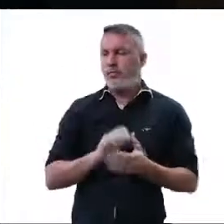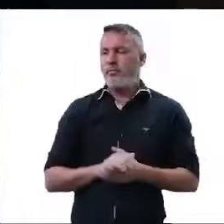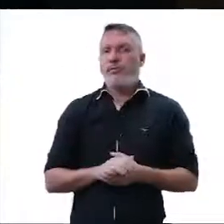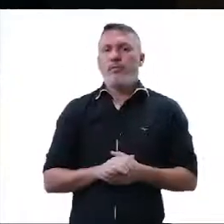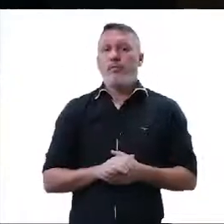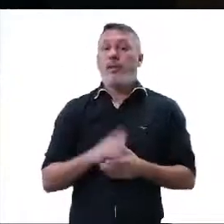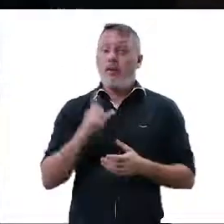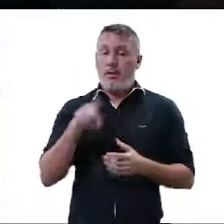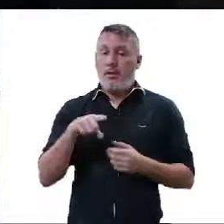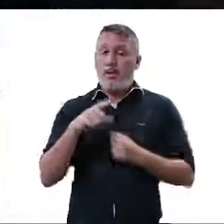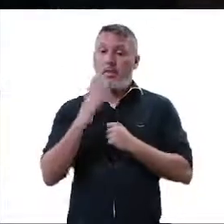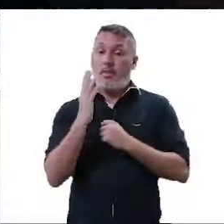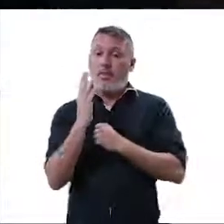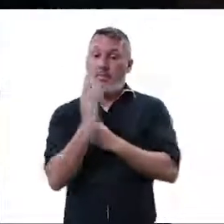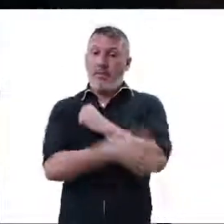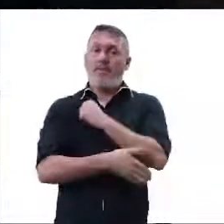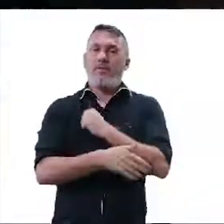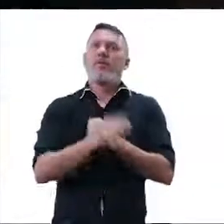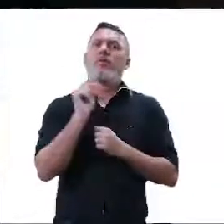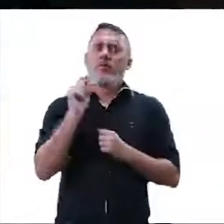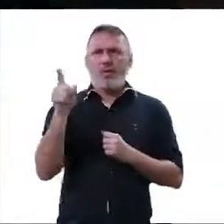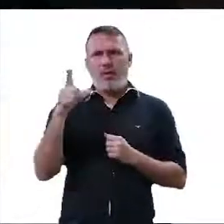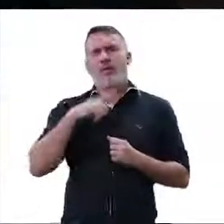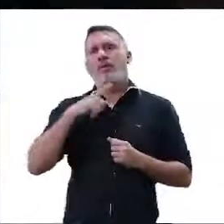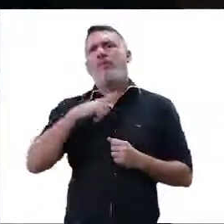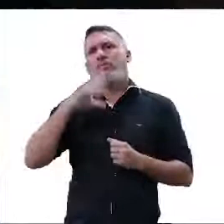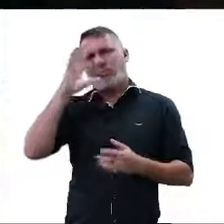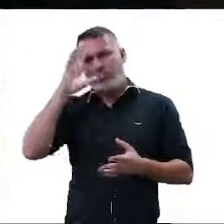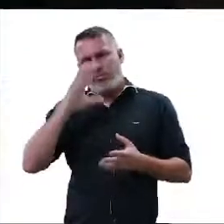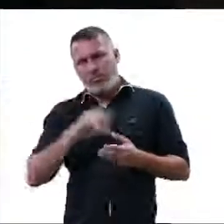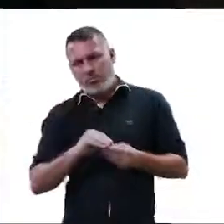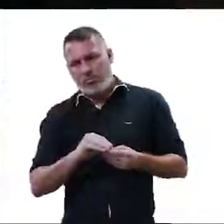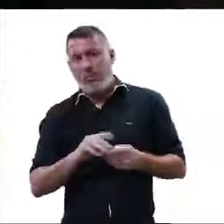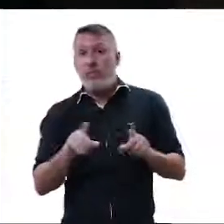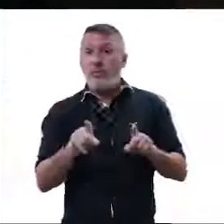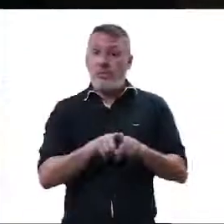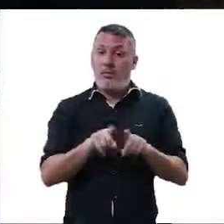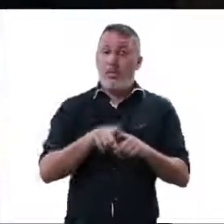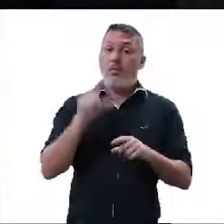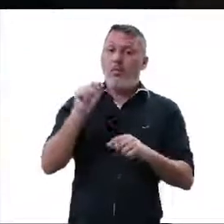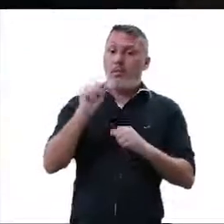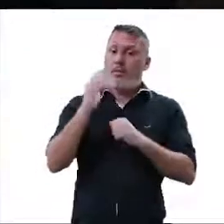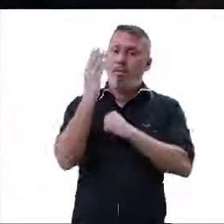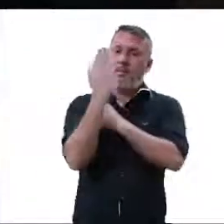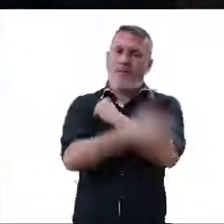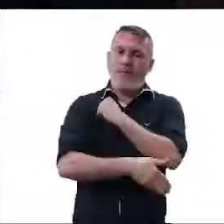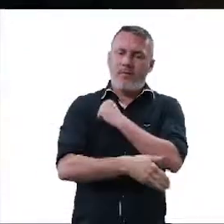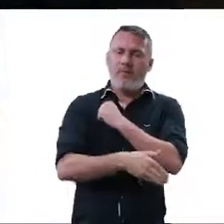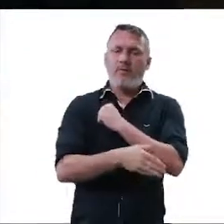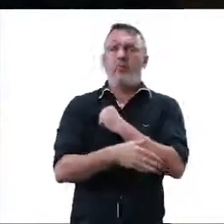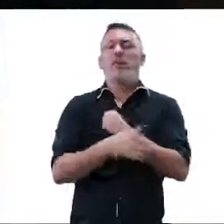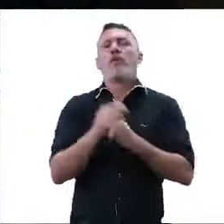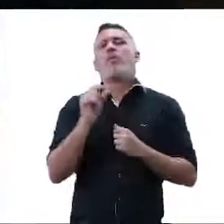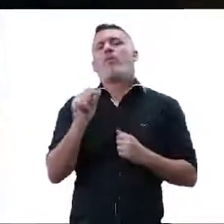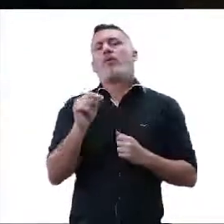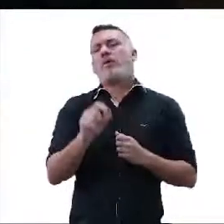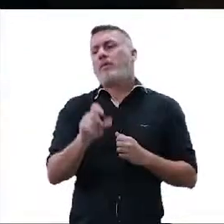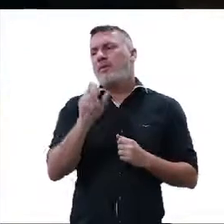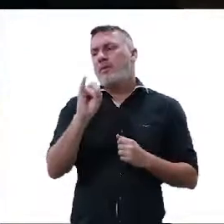Ele defendia, né? Além de entender, ele defendeu a ideia de que se os homens